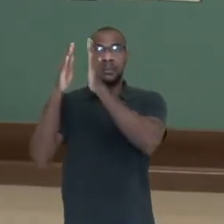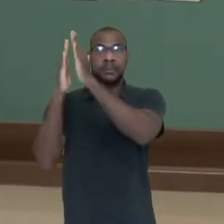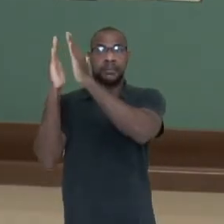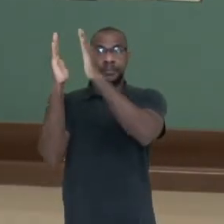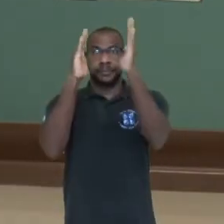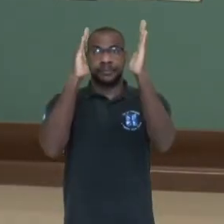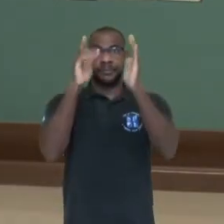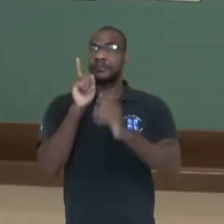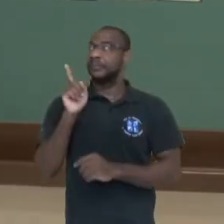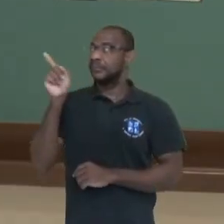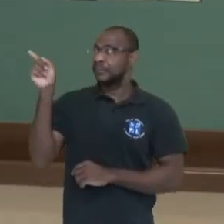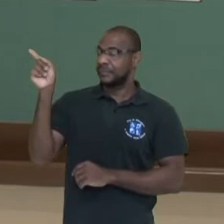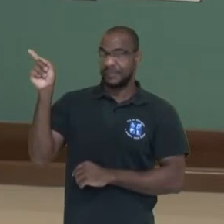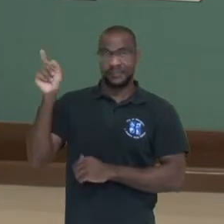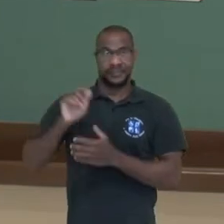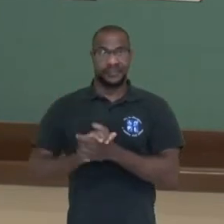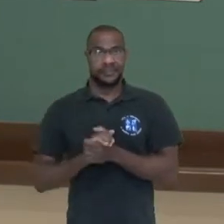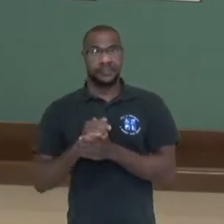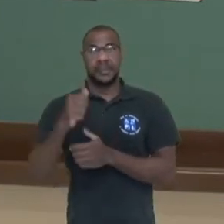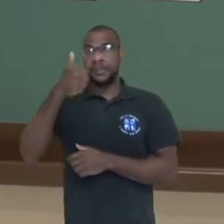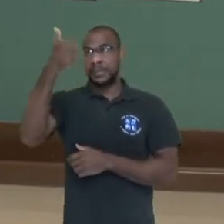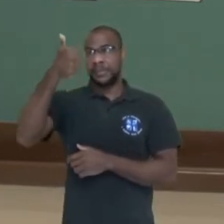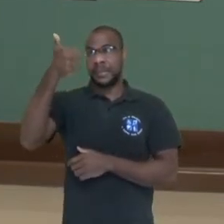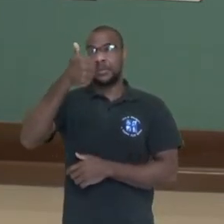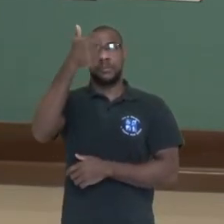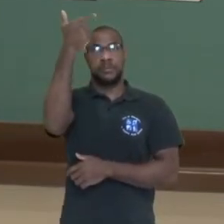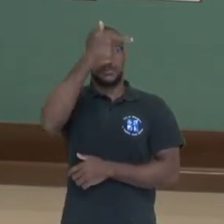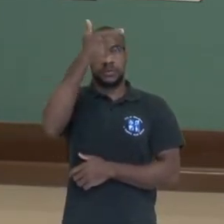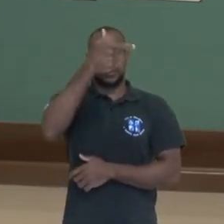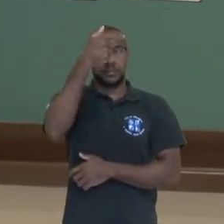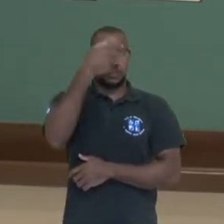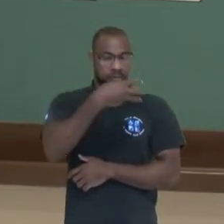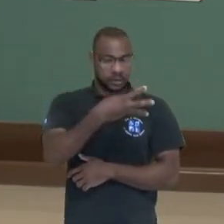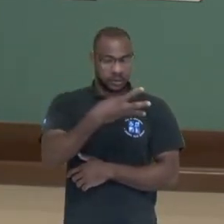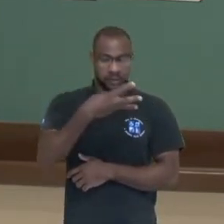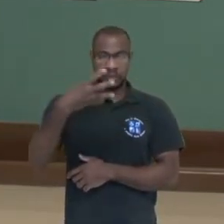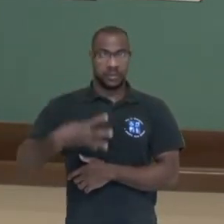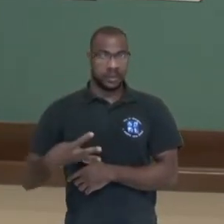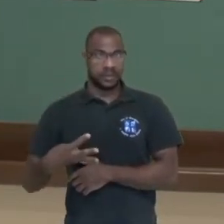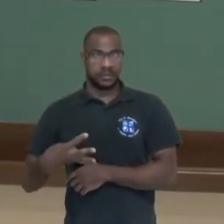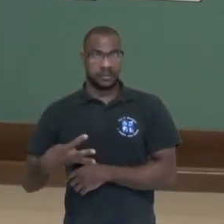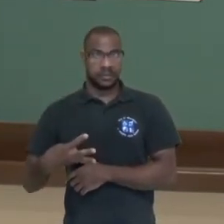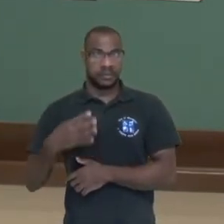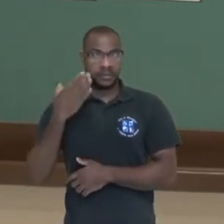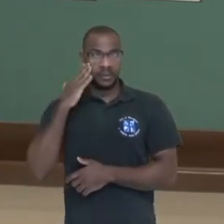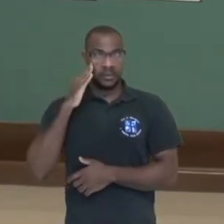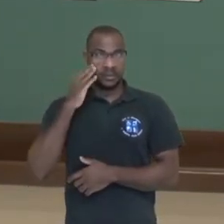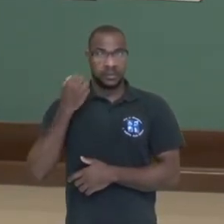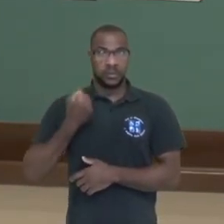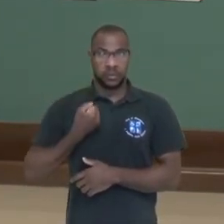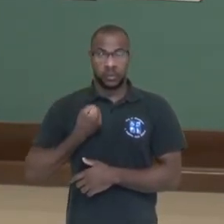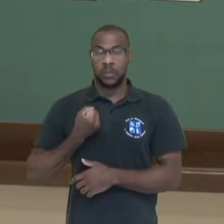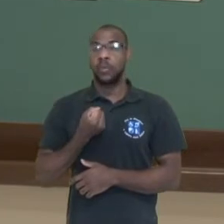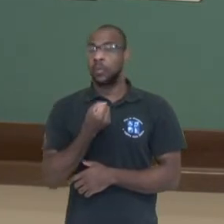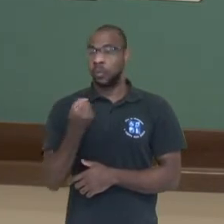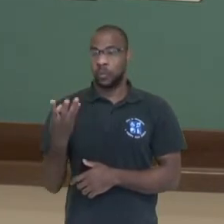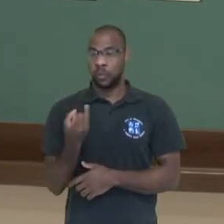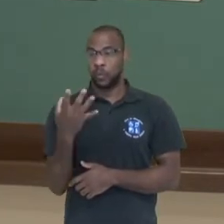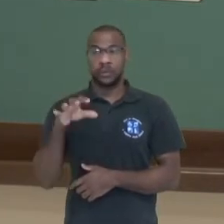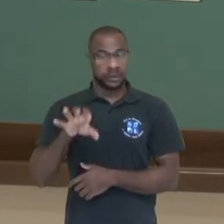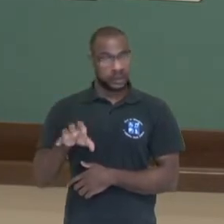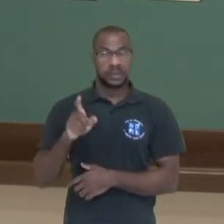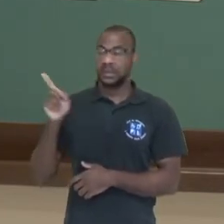quadrante. Claro que é muito geral, né? Pode ser em qualquer espaço desse canto aqui, né? Enorme. Mas já é